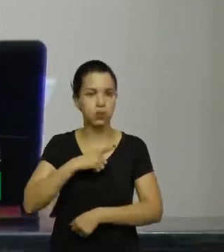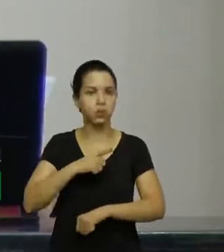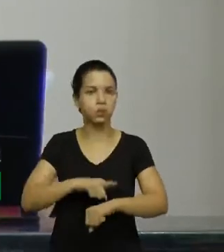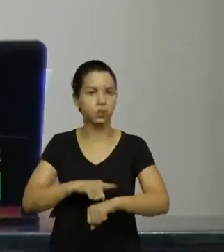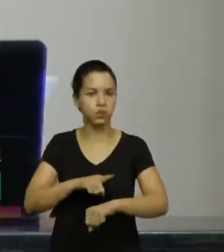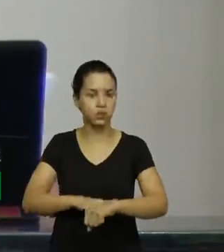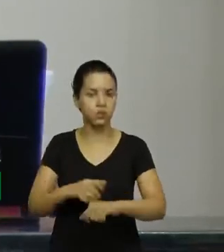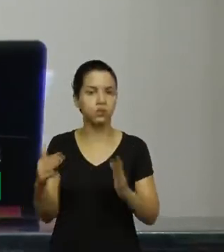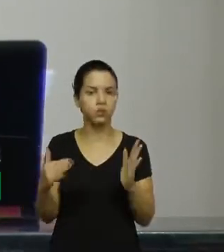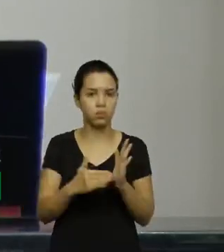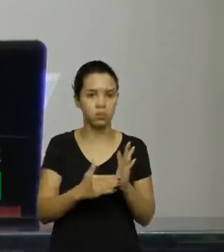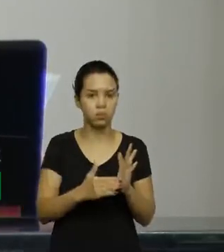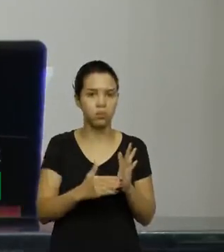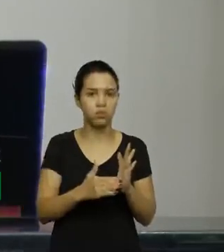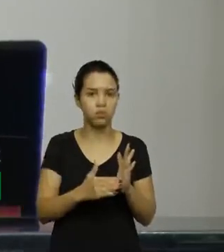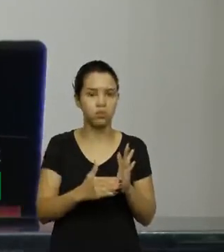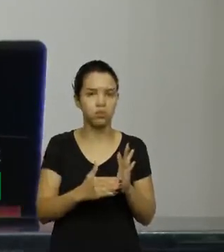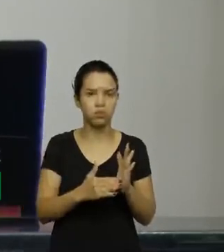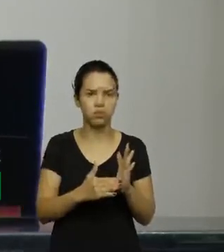de até